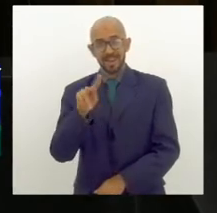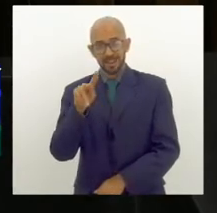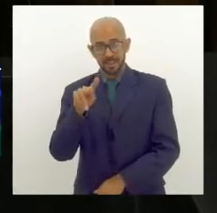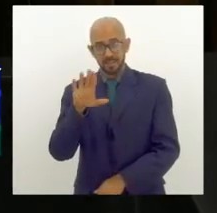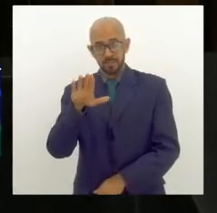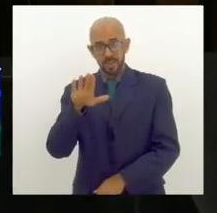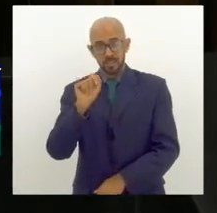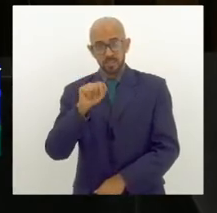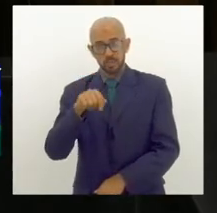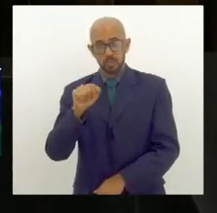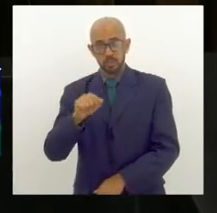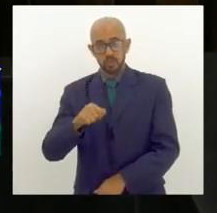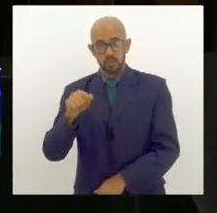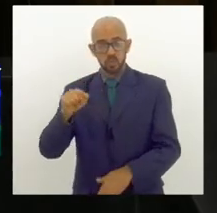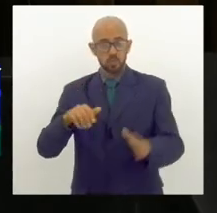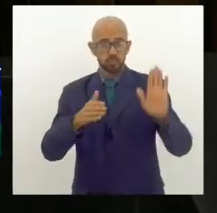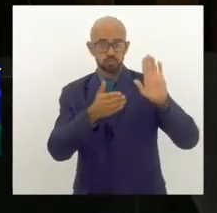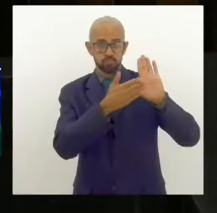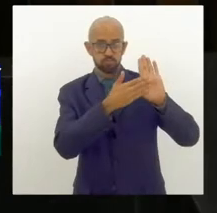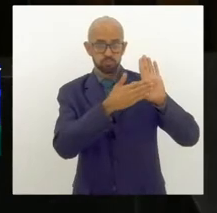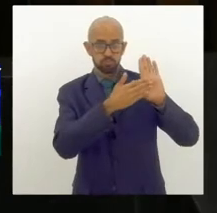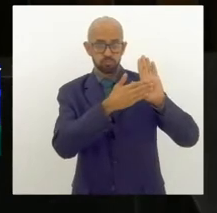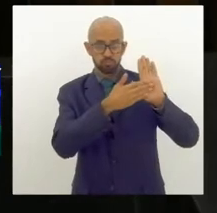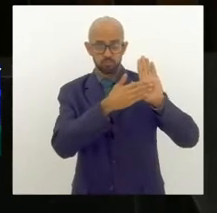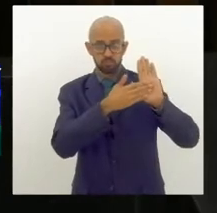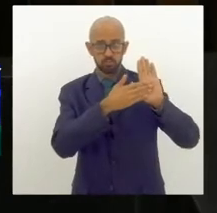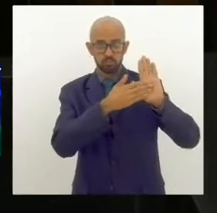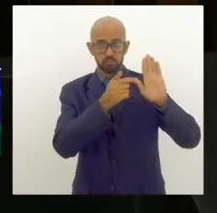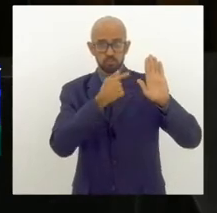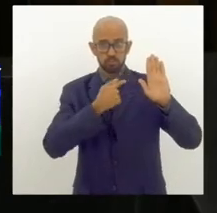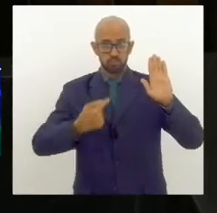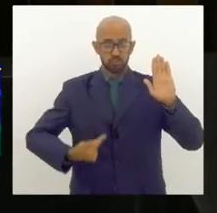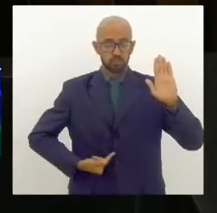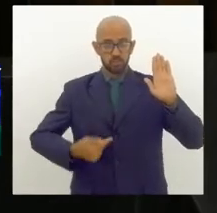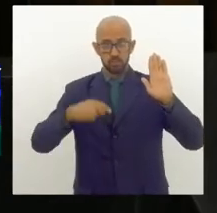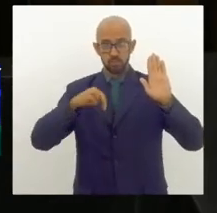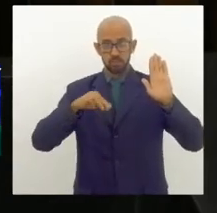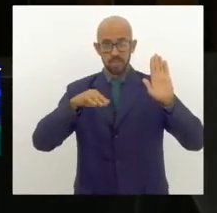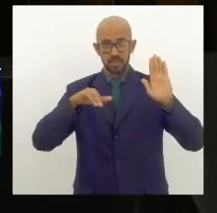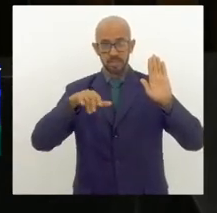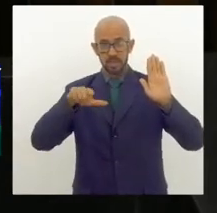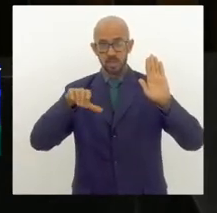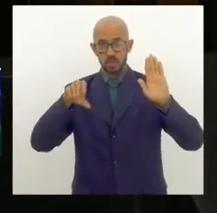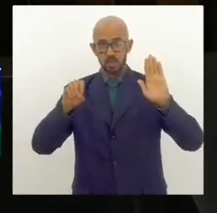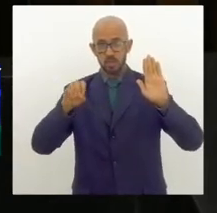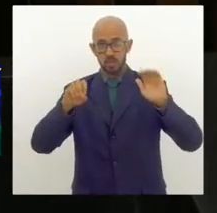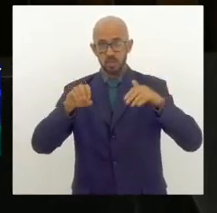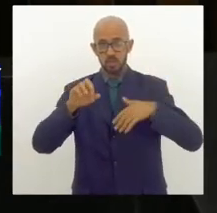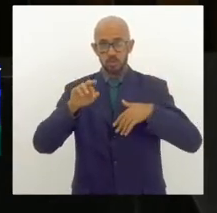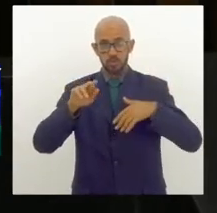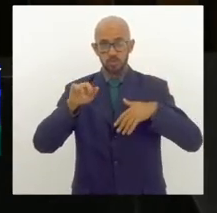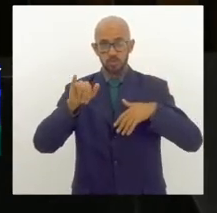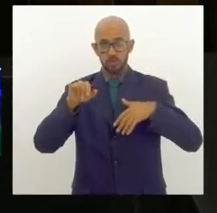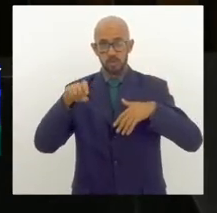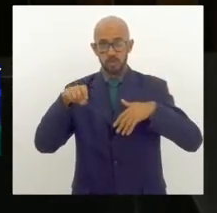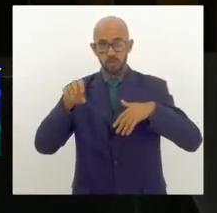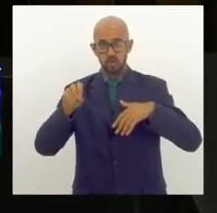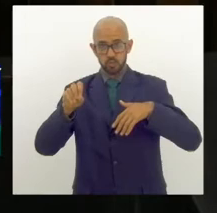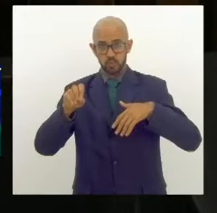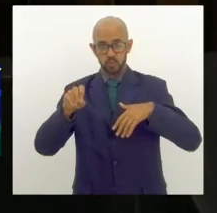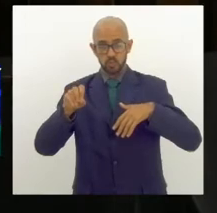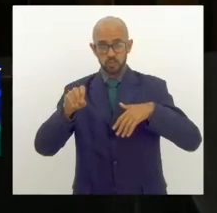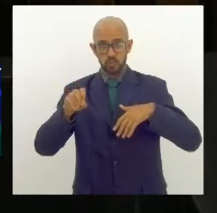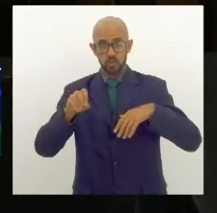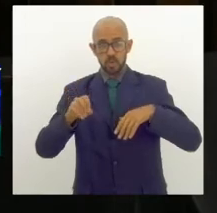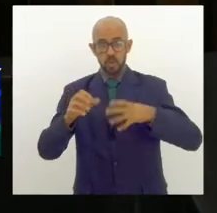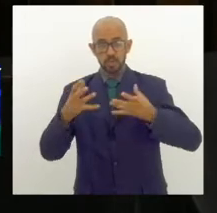de Janeiro, o senhor Marcelo Freixo, defendeu publicamente, deputado Malafaia, o uso controlado de crack.